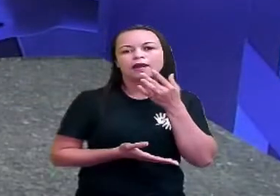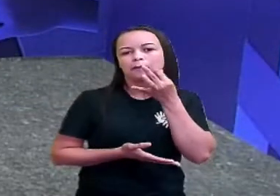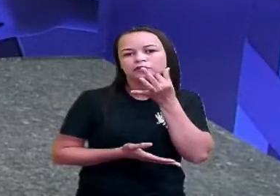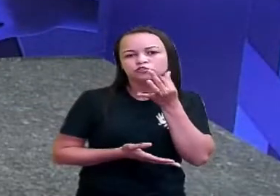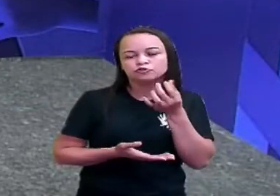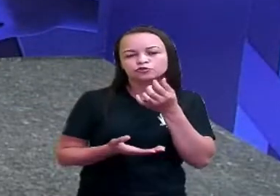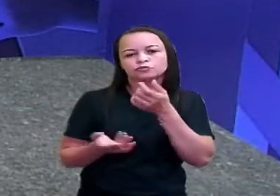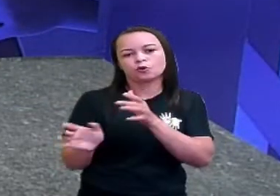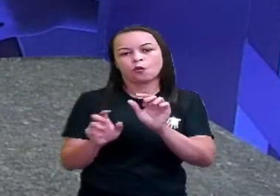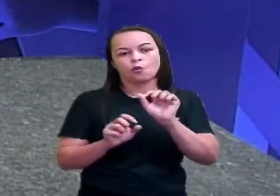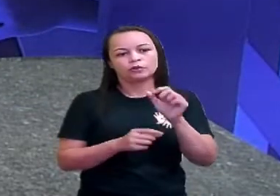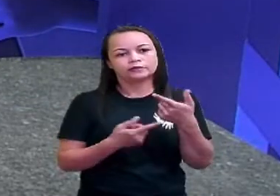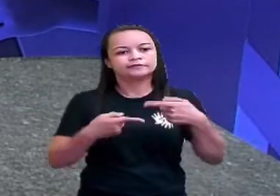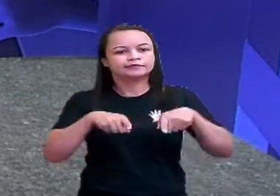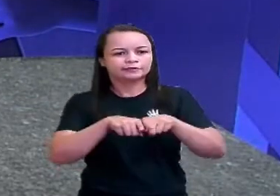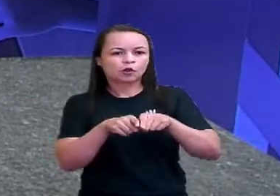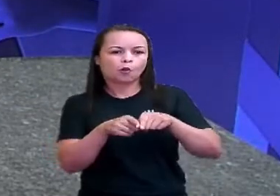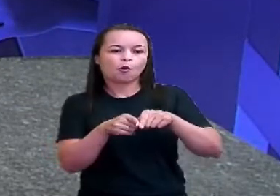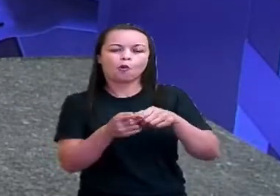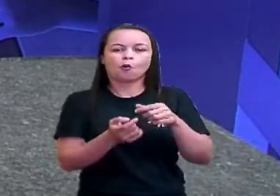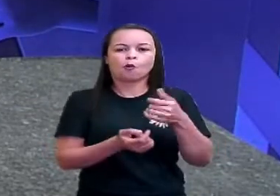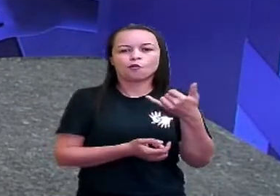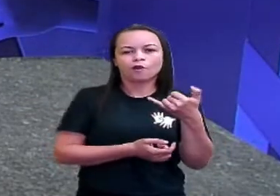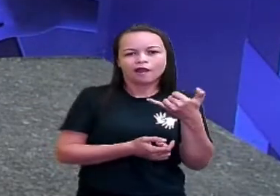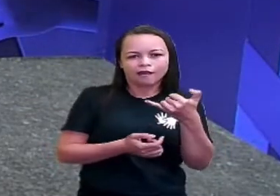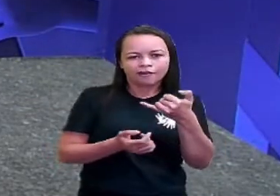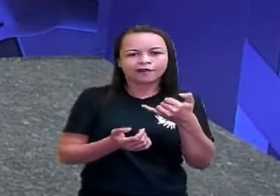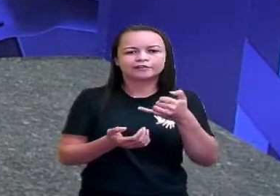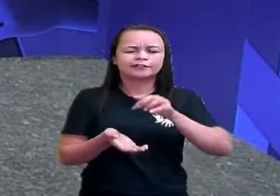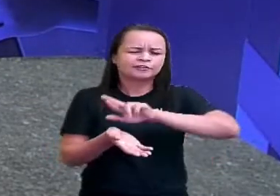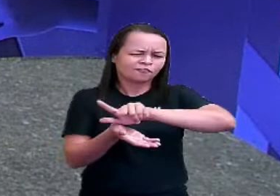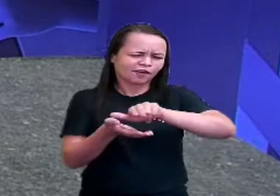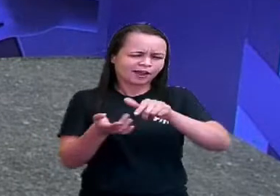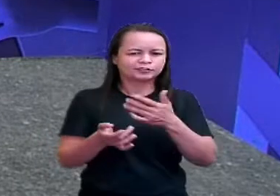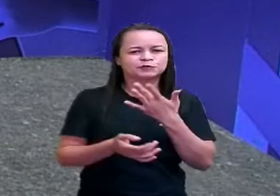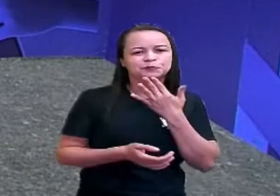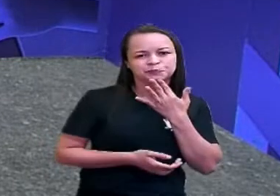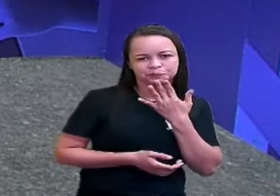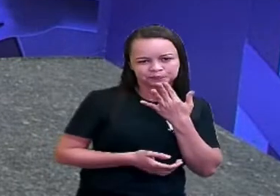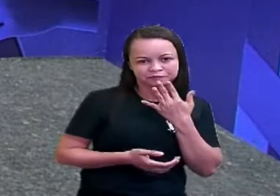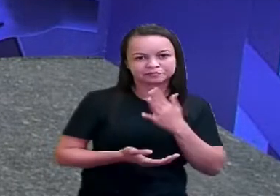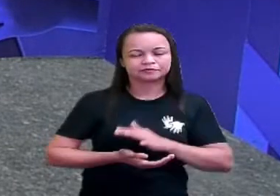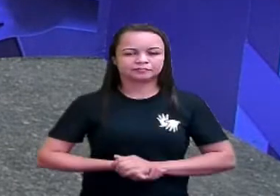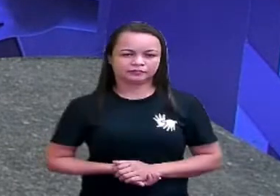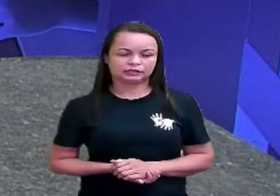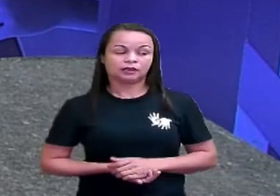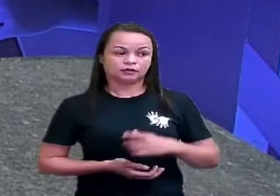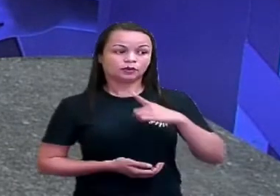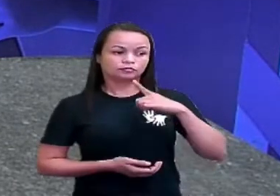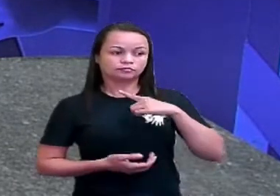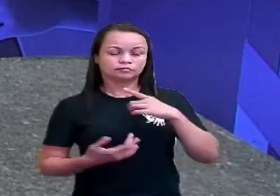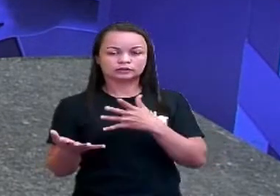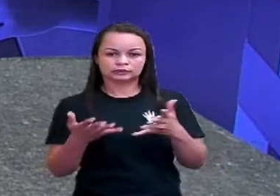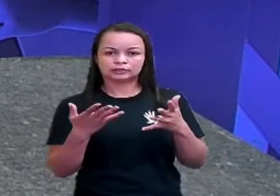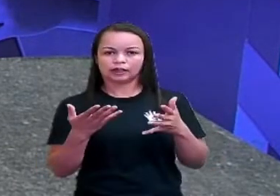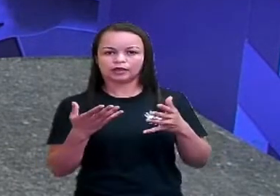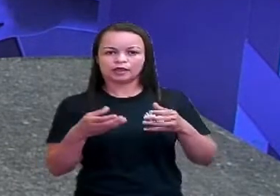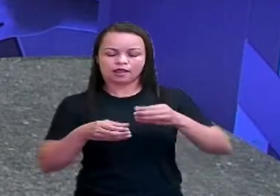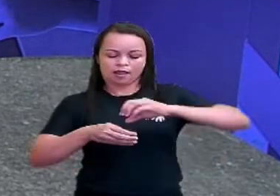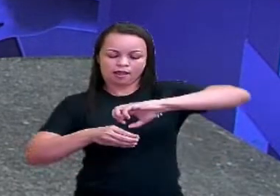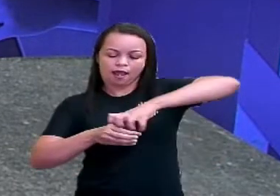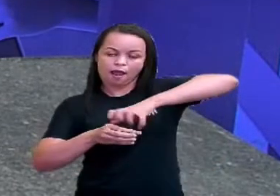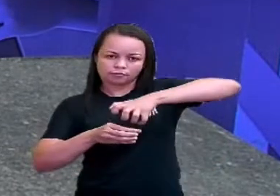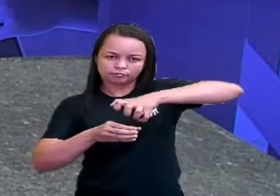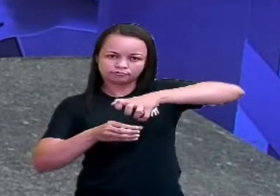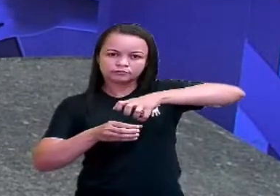gente vai utilizar essa parte do final aqui da garrafa, tá? Que é o bumbum da garrafa. A